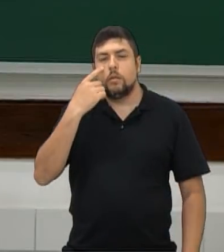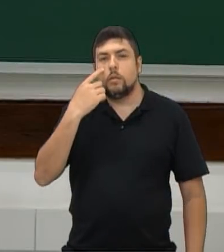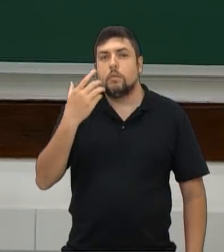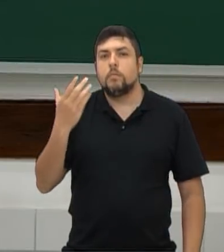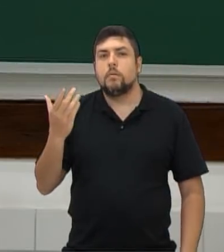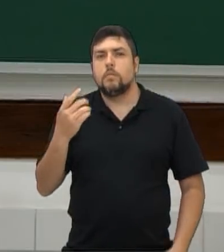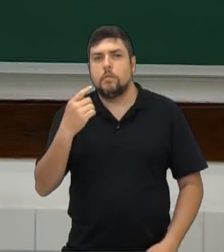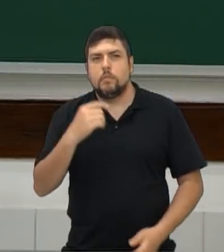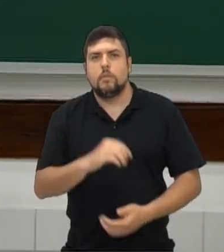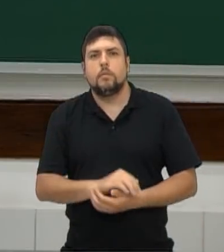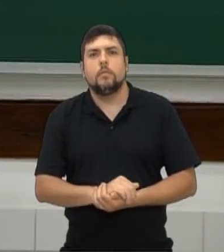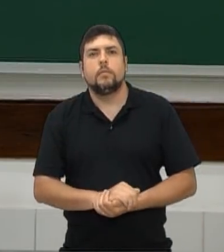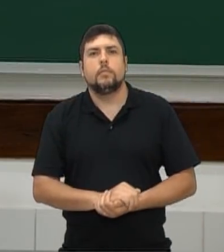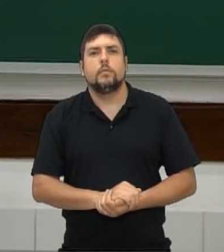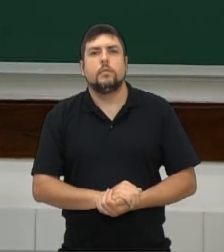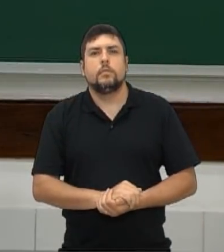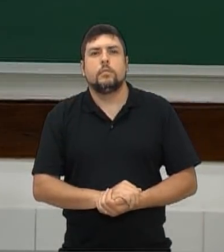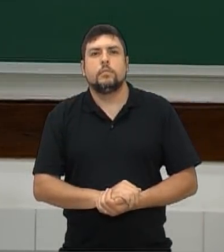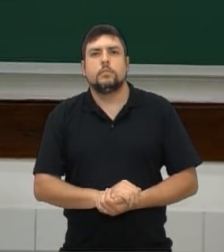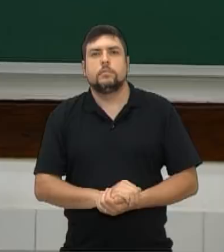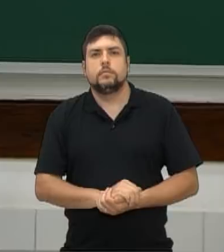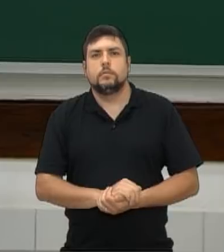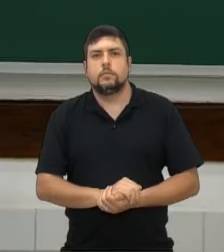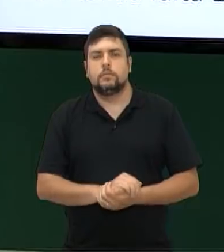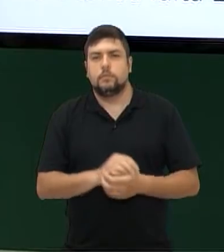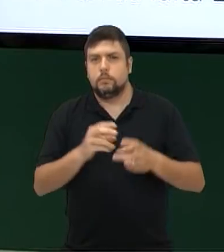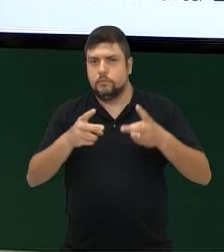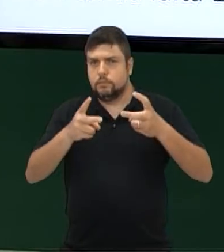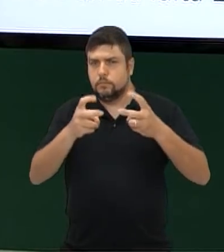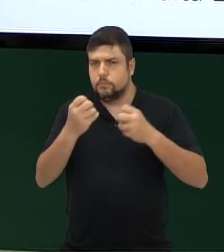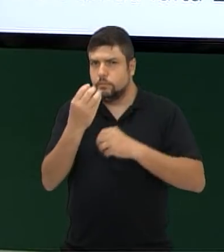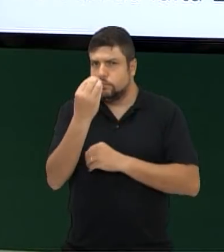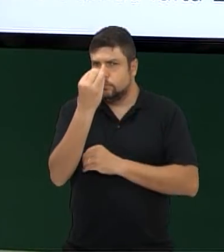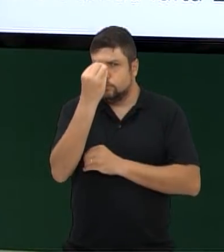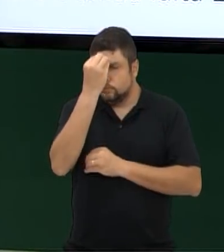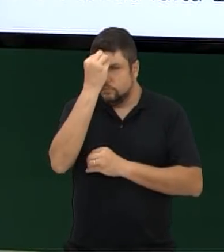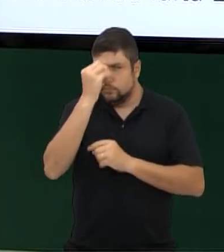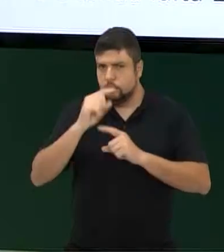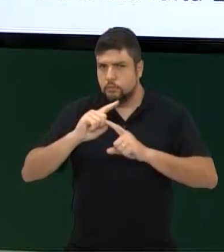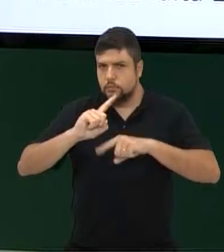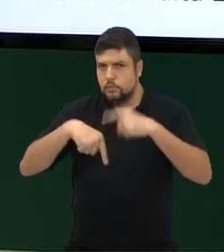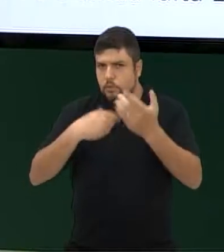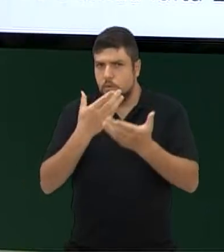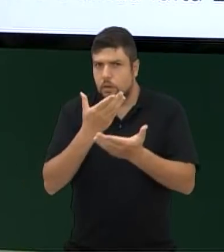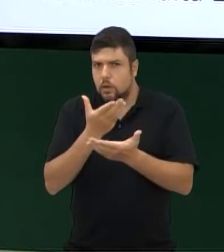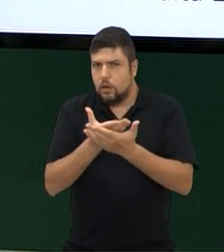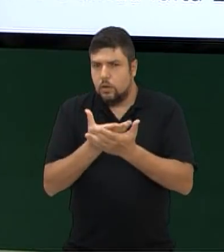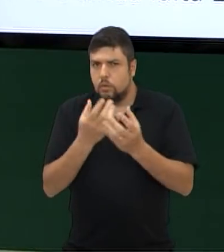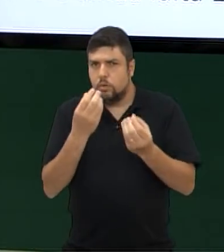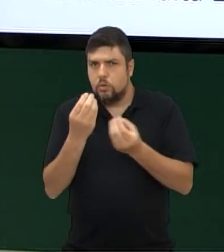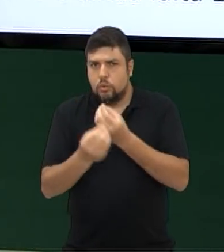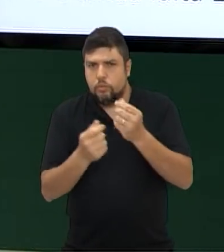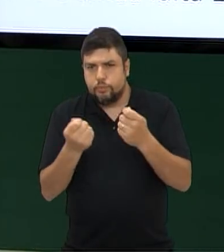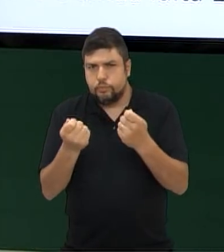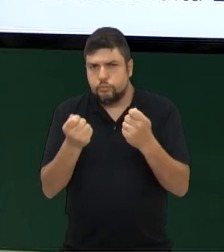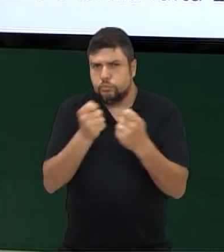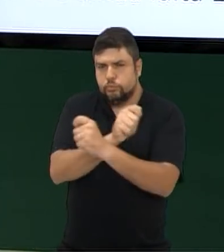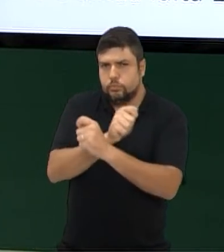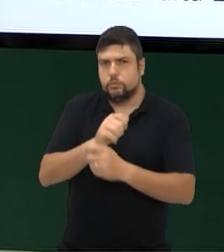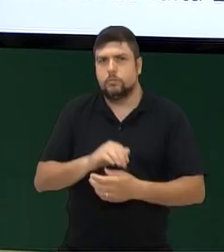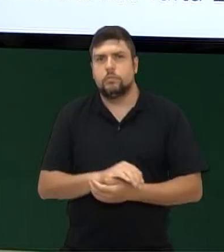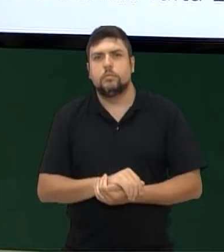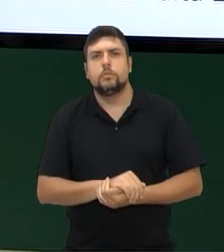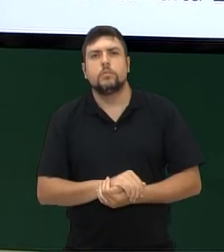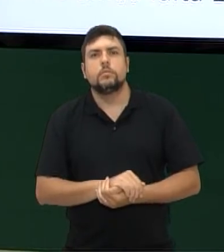casinha dos metros. Guardem isso, que a gente vai ter uma aula só sobre transformação de unidade de medida. Quem